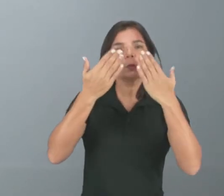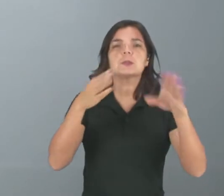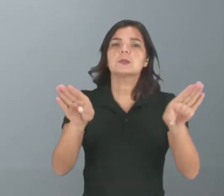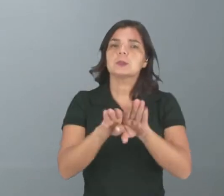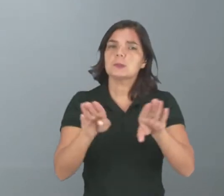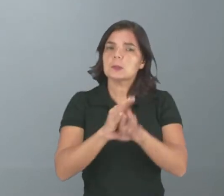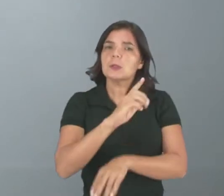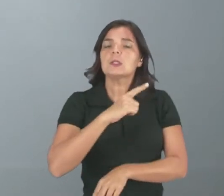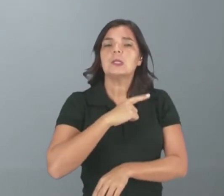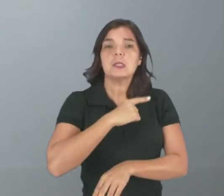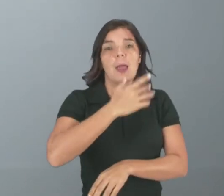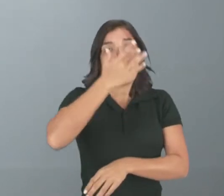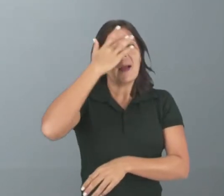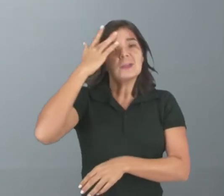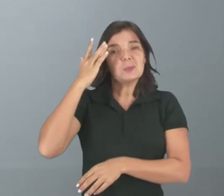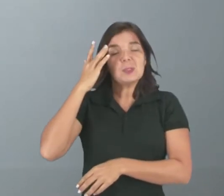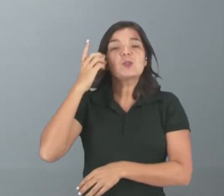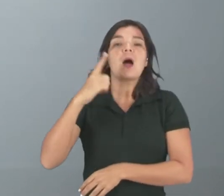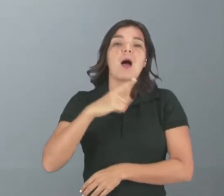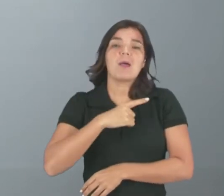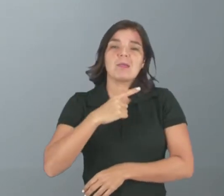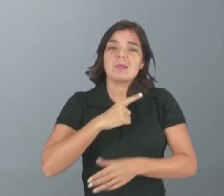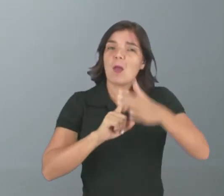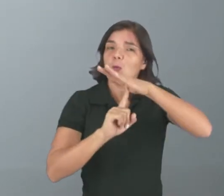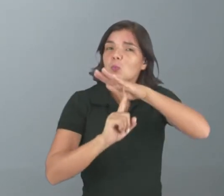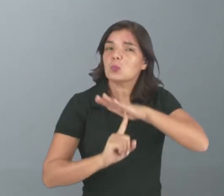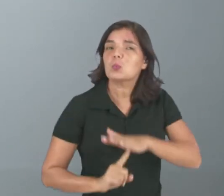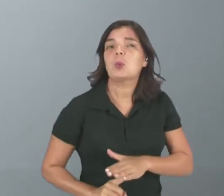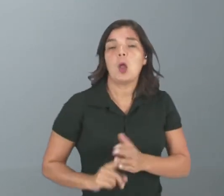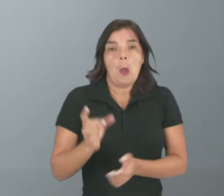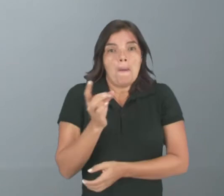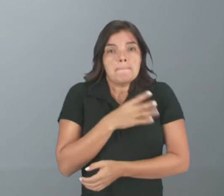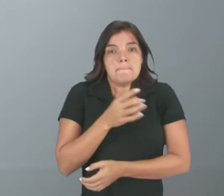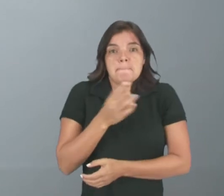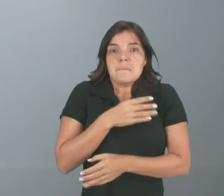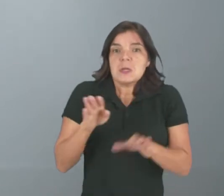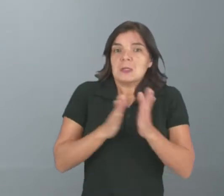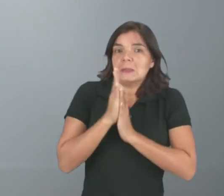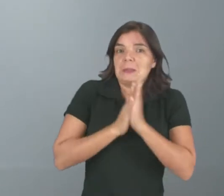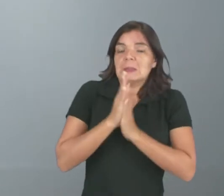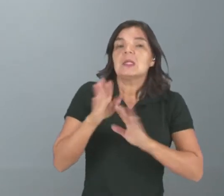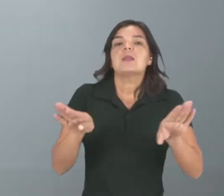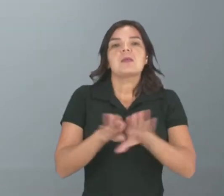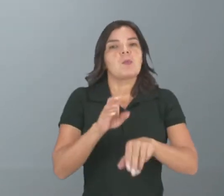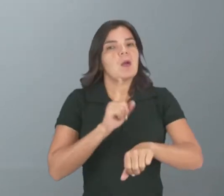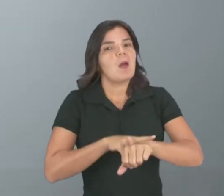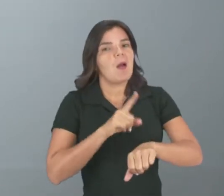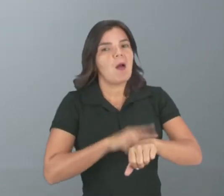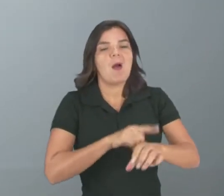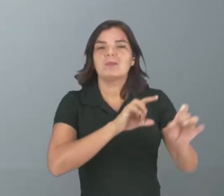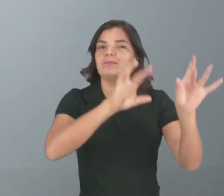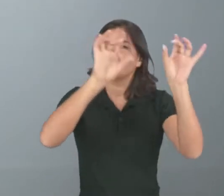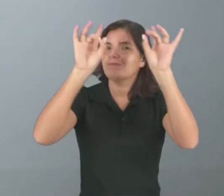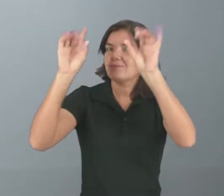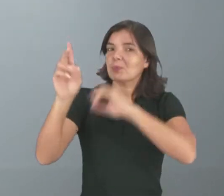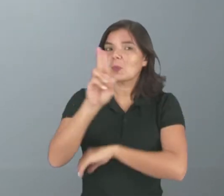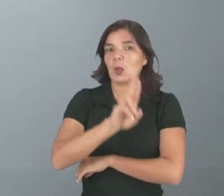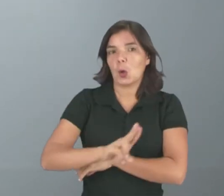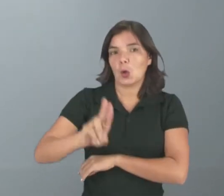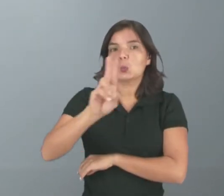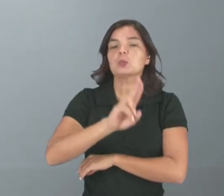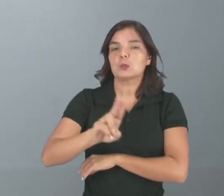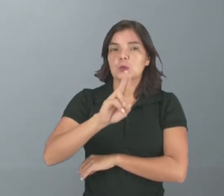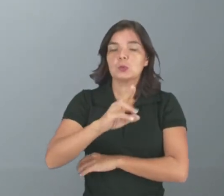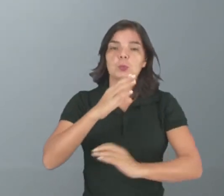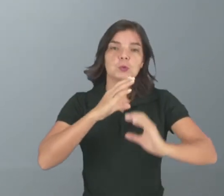que têm levado muita gente a terem depressão, síndrome do pânico, e esse momento é um momento especial que eles utilizam esse